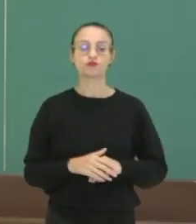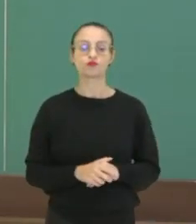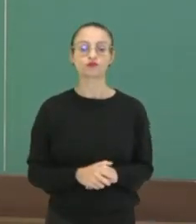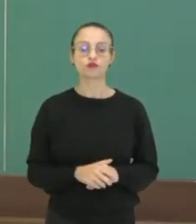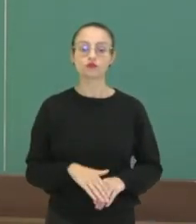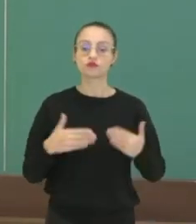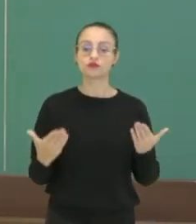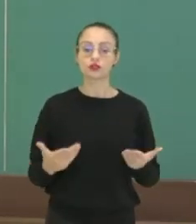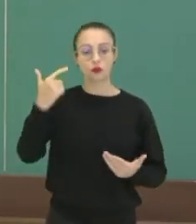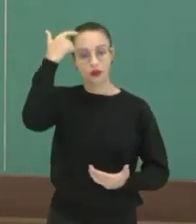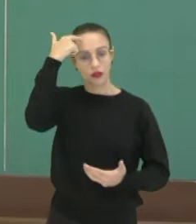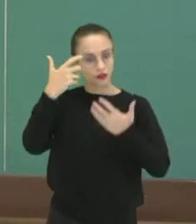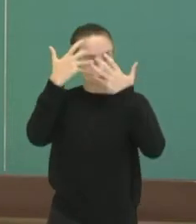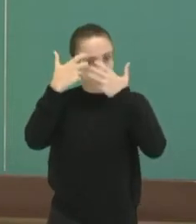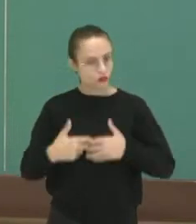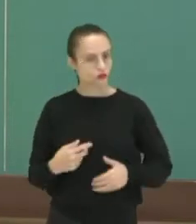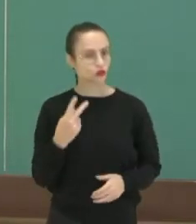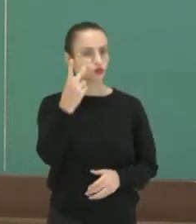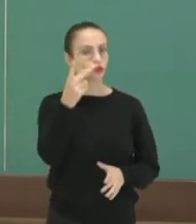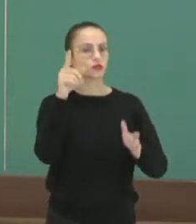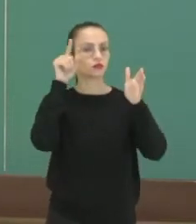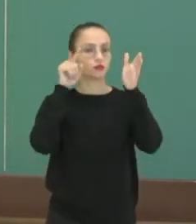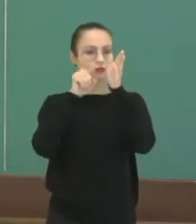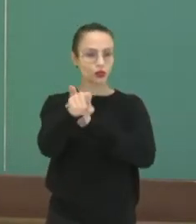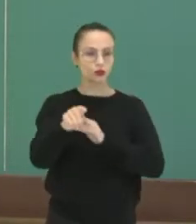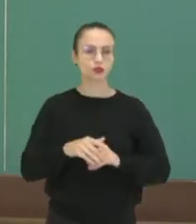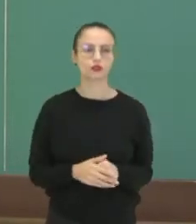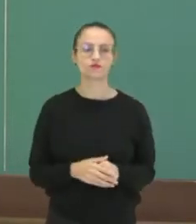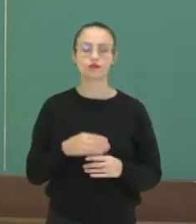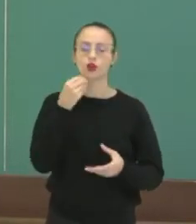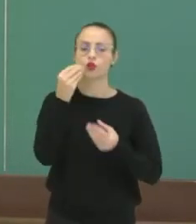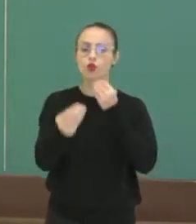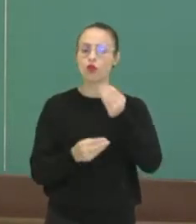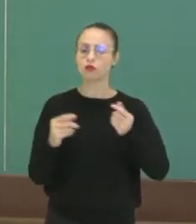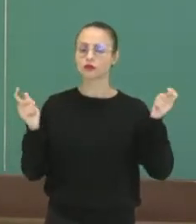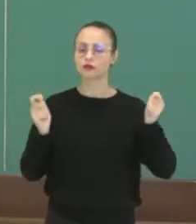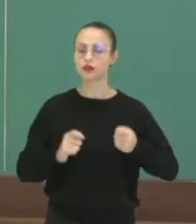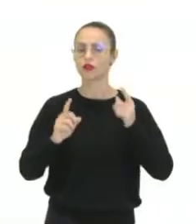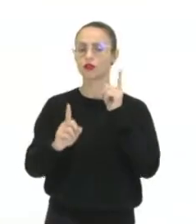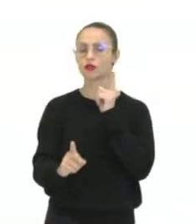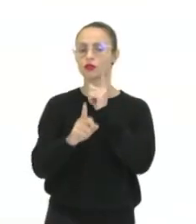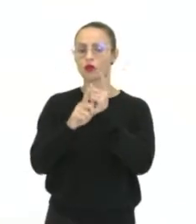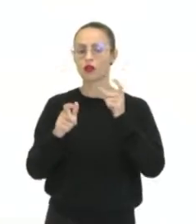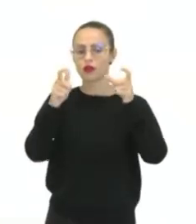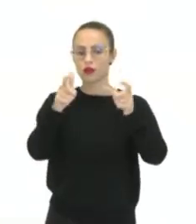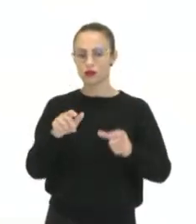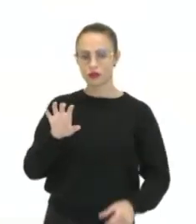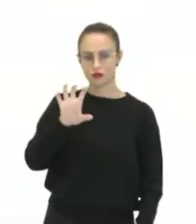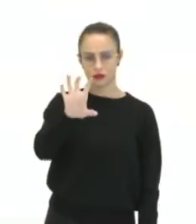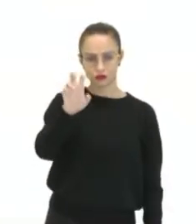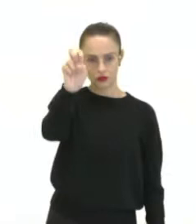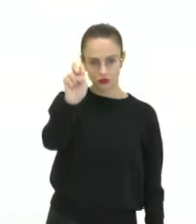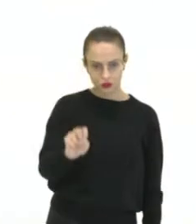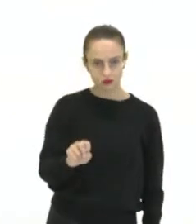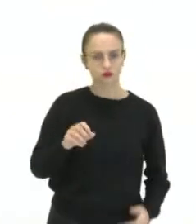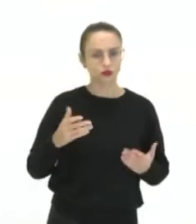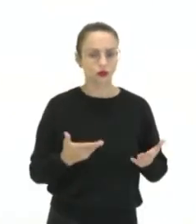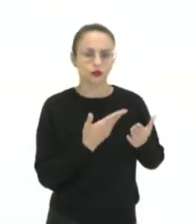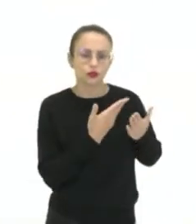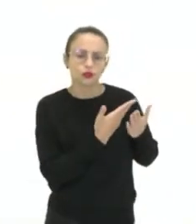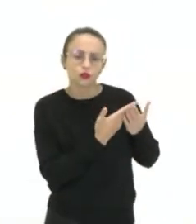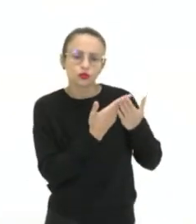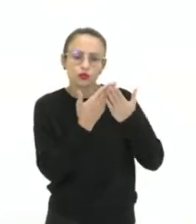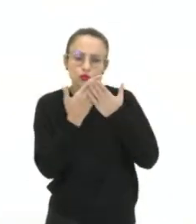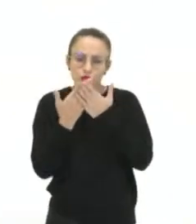nós refletimos com duas perguntinhas, né? Como podemos localizar a região sul? A primeira coisa para o estudo de